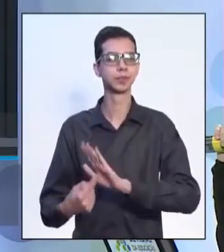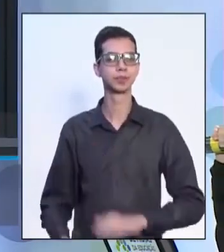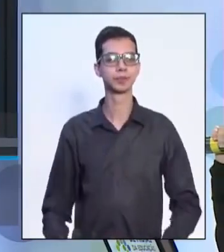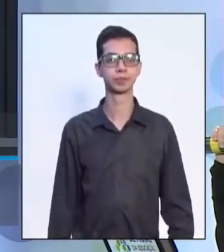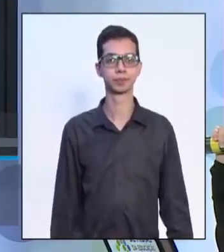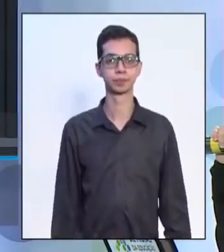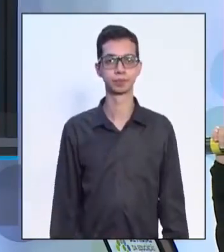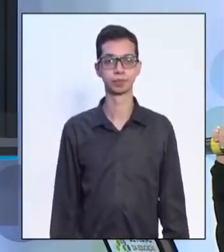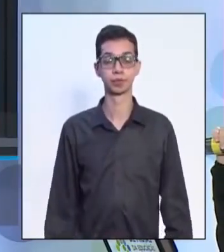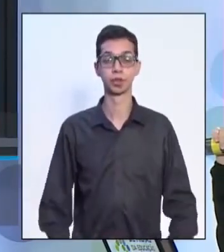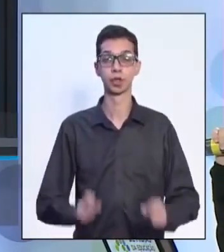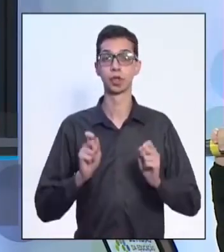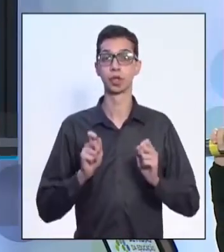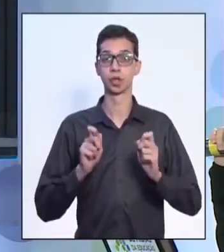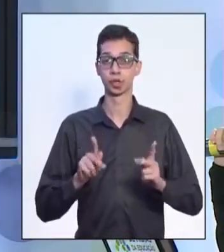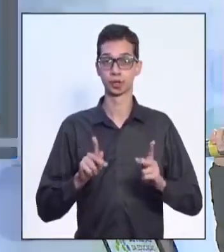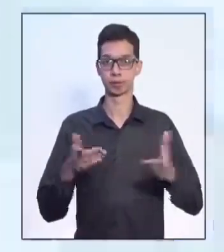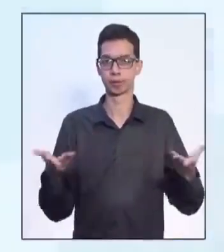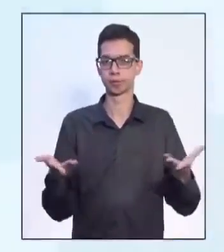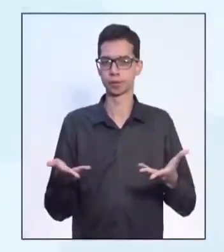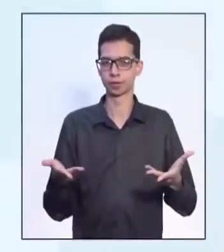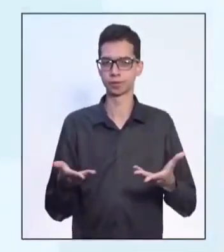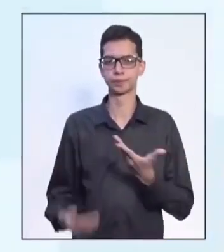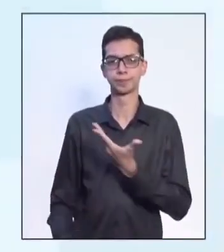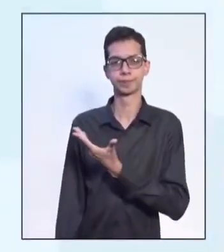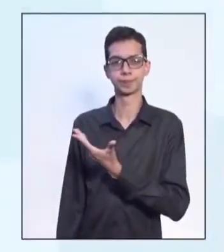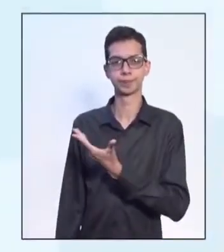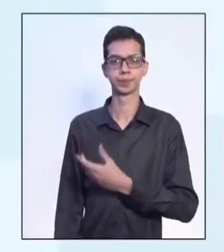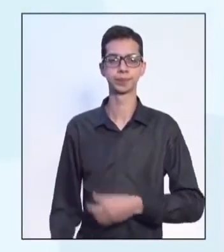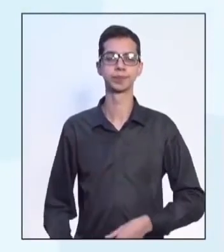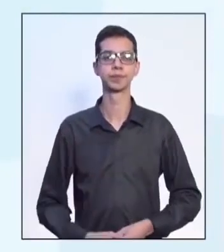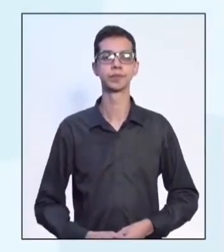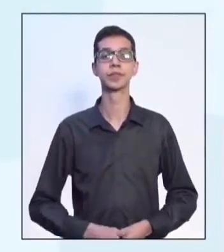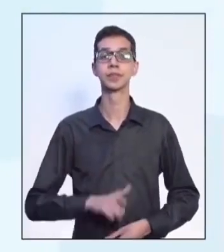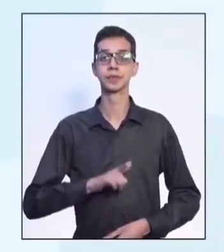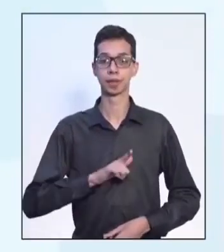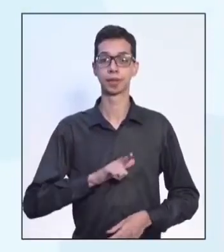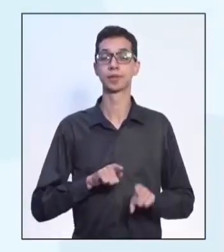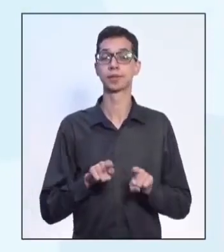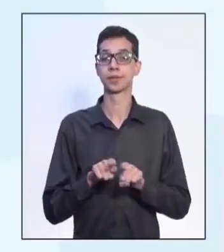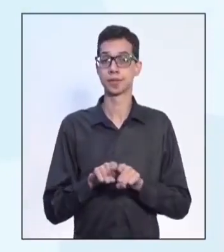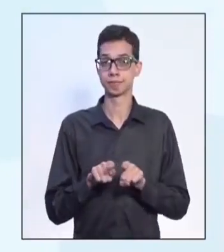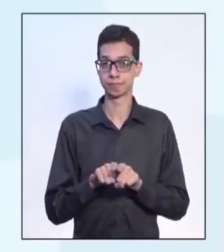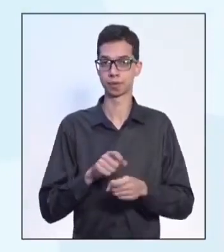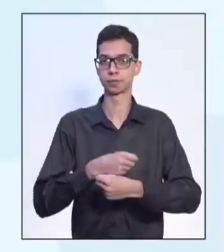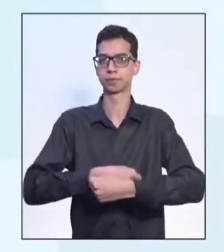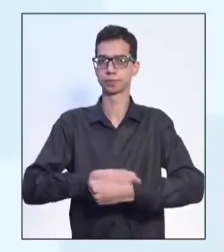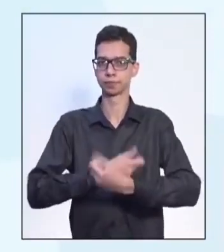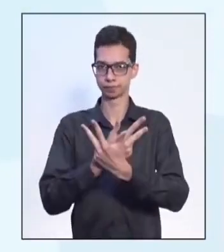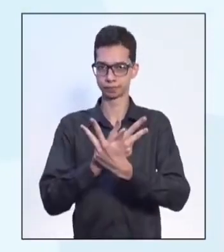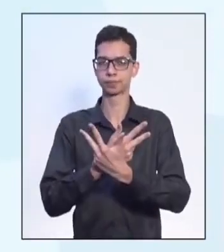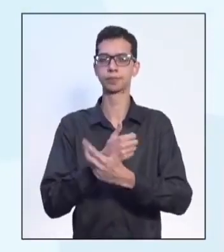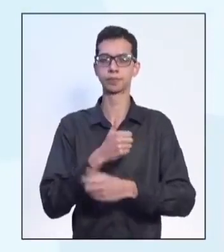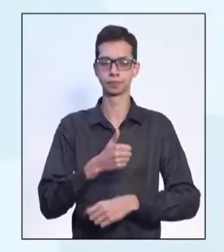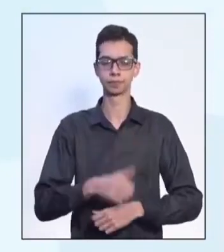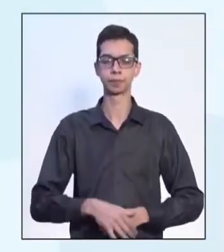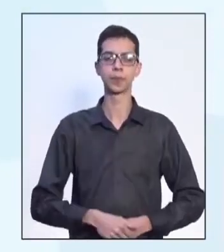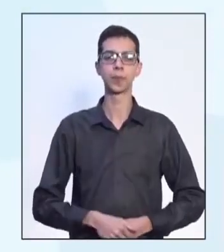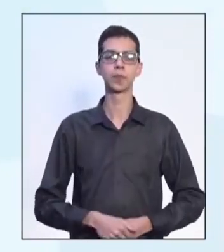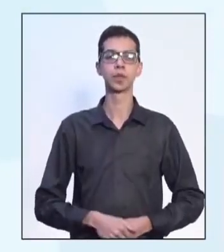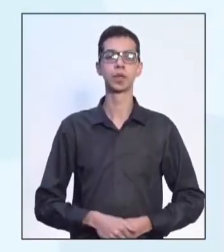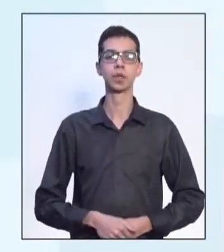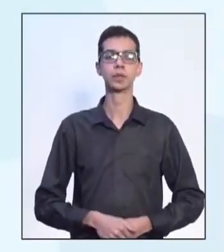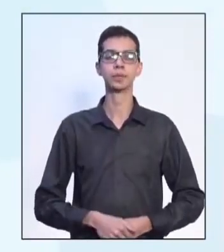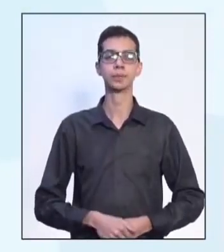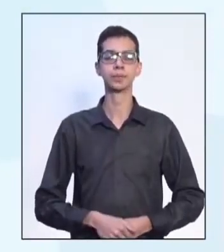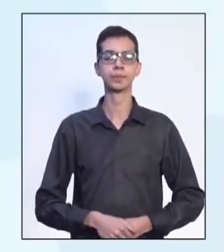Ok. Agora, nós temos uma equação polinomial também de grau 3 e as